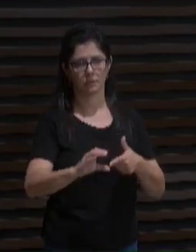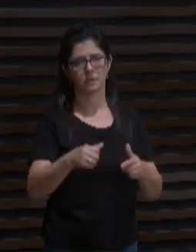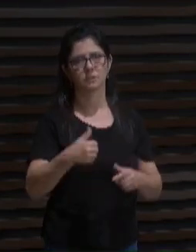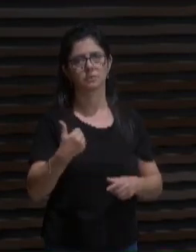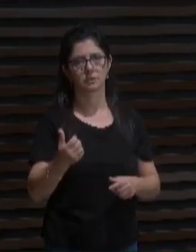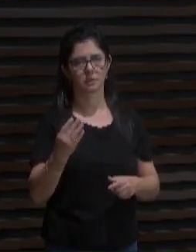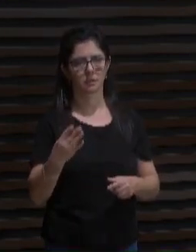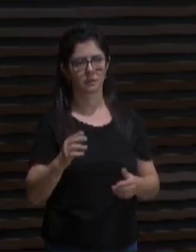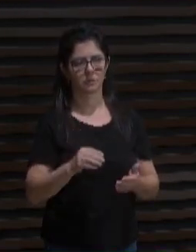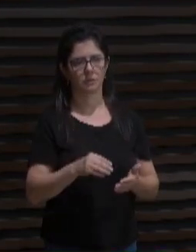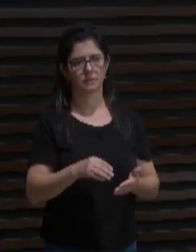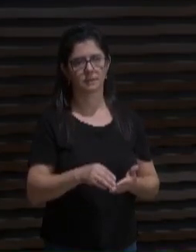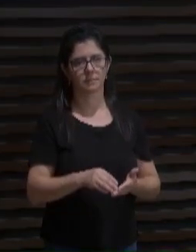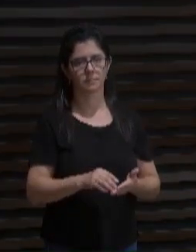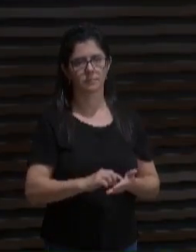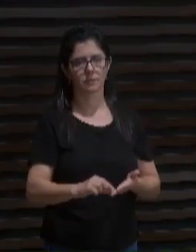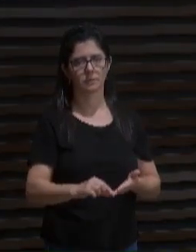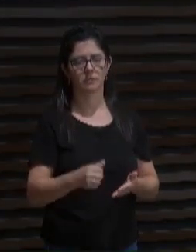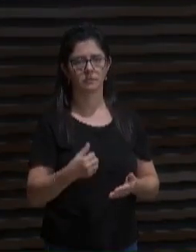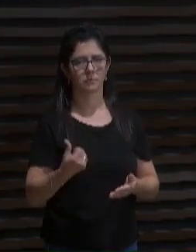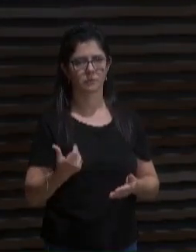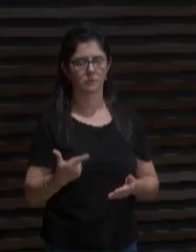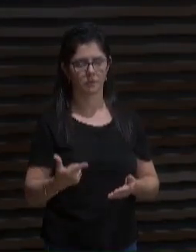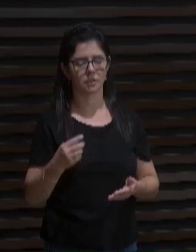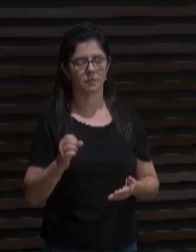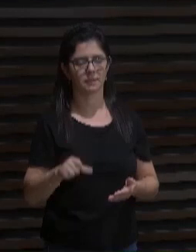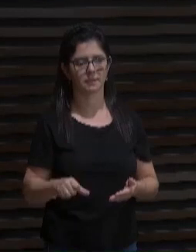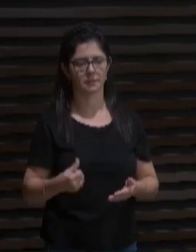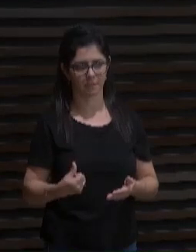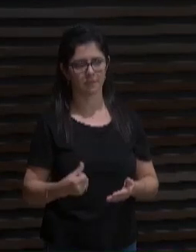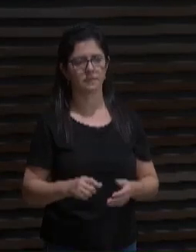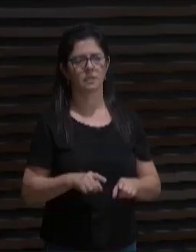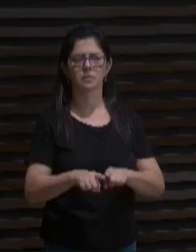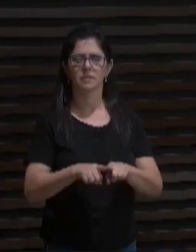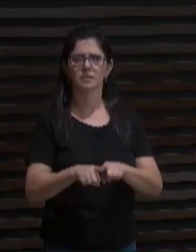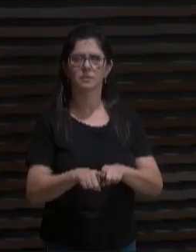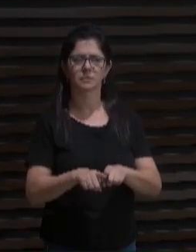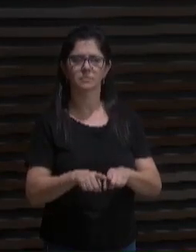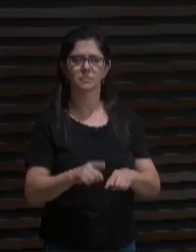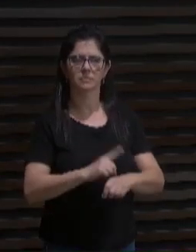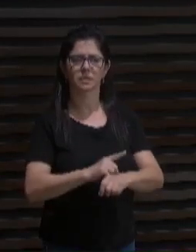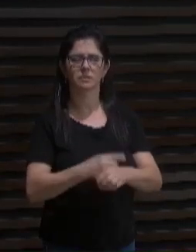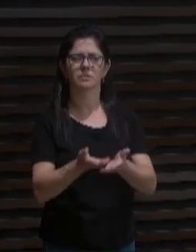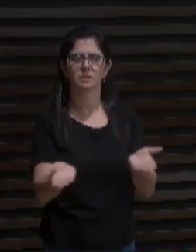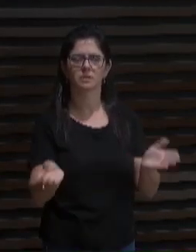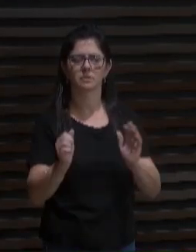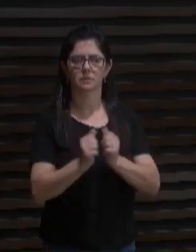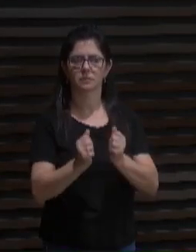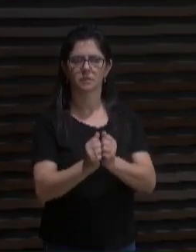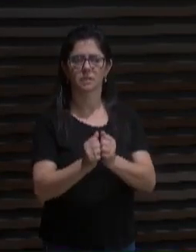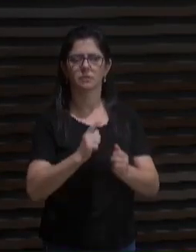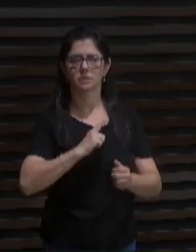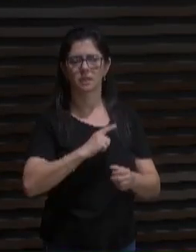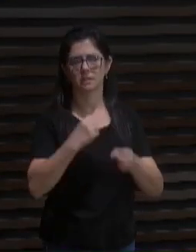14, 26. Vamos ler junto? Que fazer, pois, irmãos? Quando vos reunis, um tem salmo,